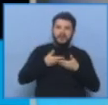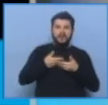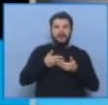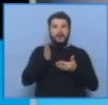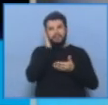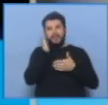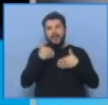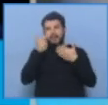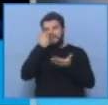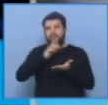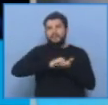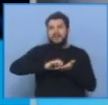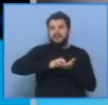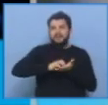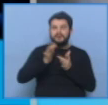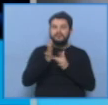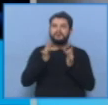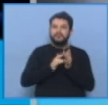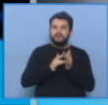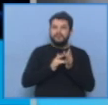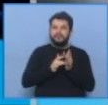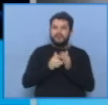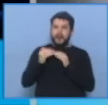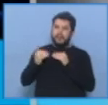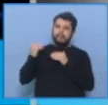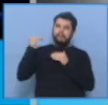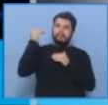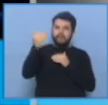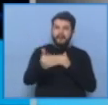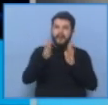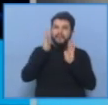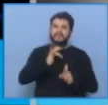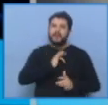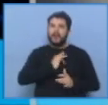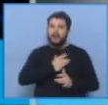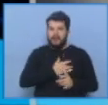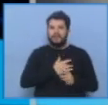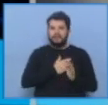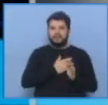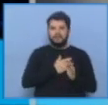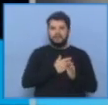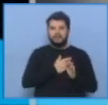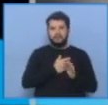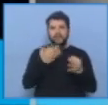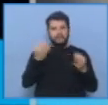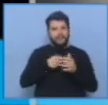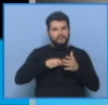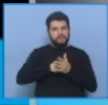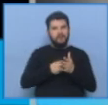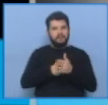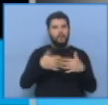hospedagem ao peregrino, mas Jesus vai muito mais longe. É preciso amar e isto é realmente um